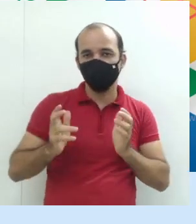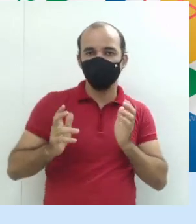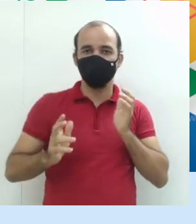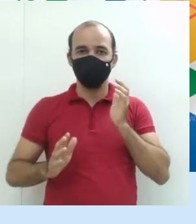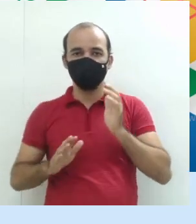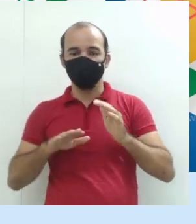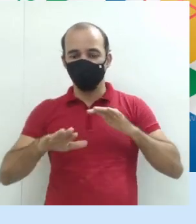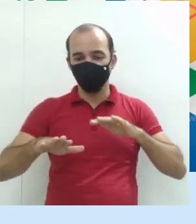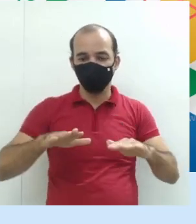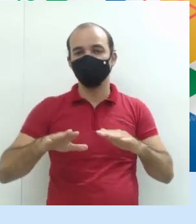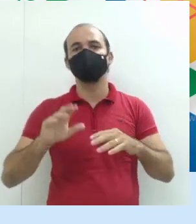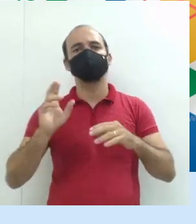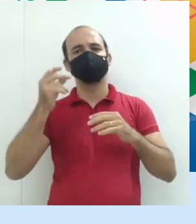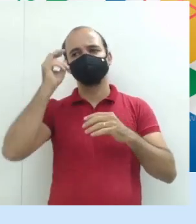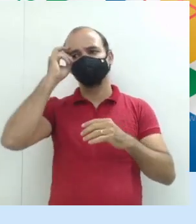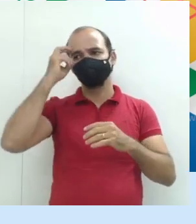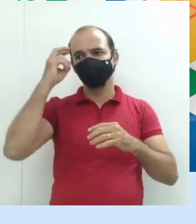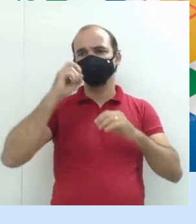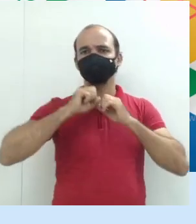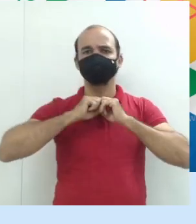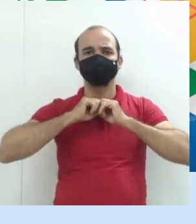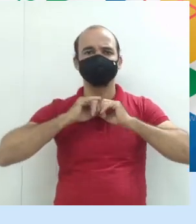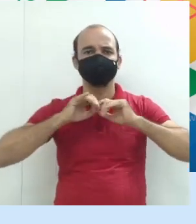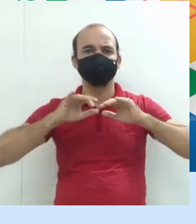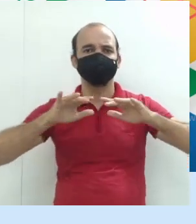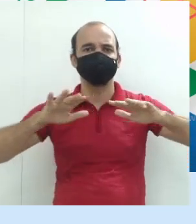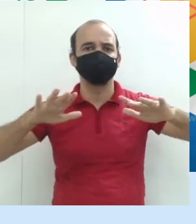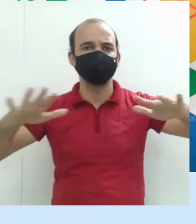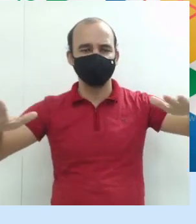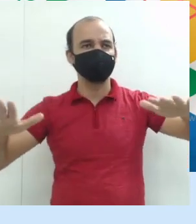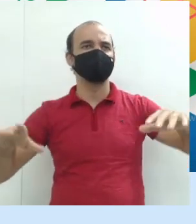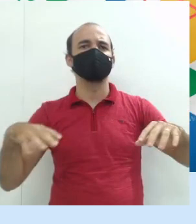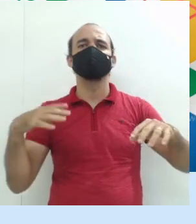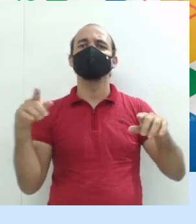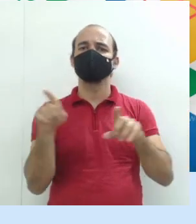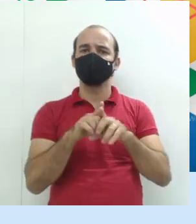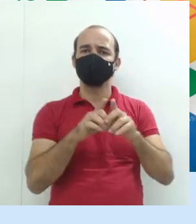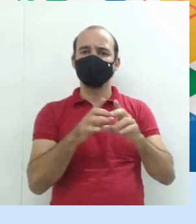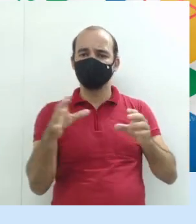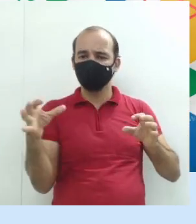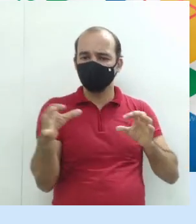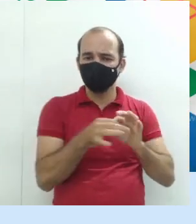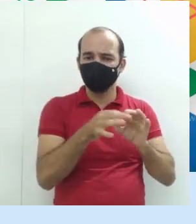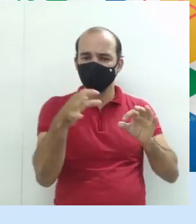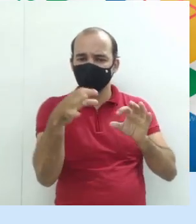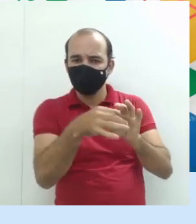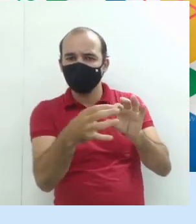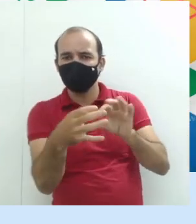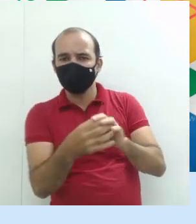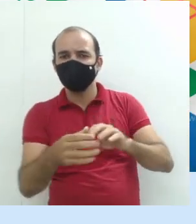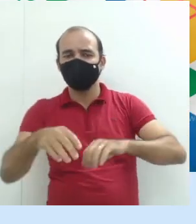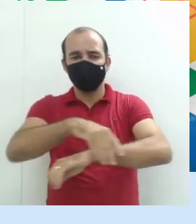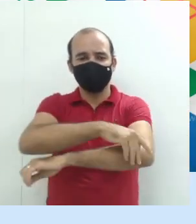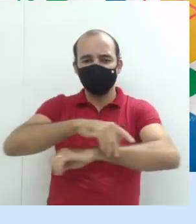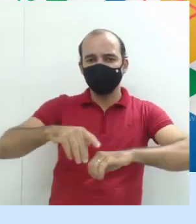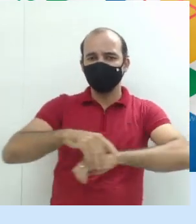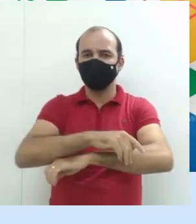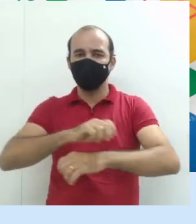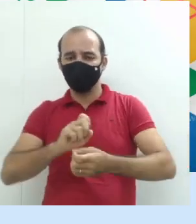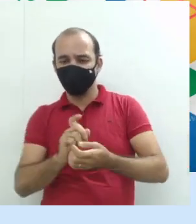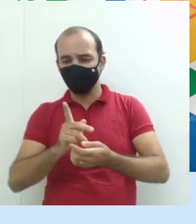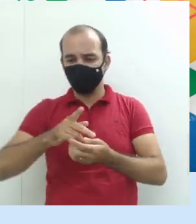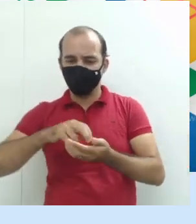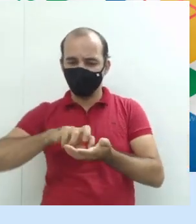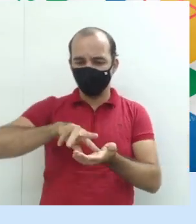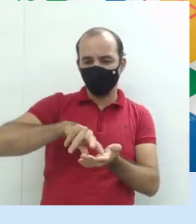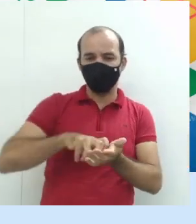movimento cultural por incorporar outras artes e elementos como a dança de rua, a grafitagem e a